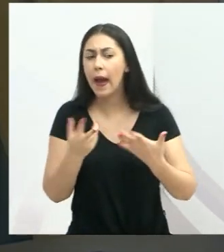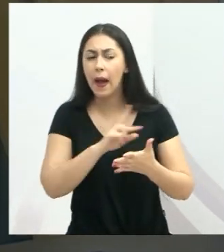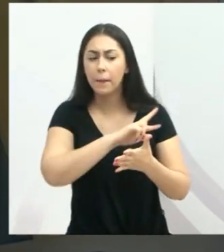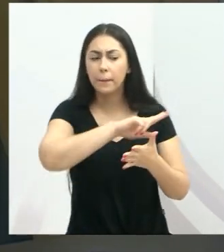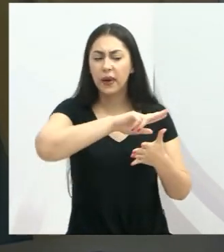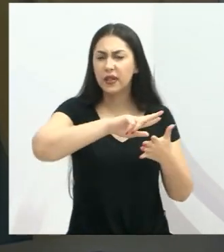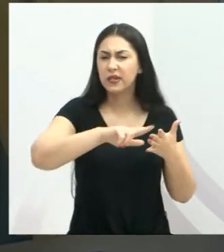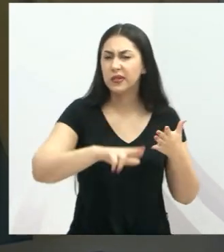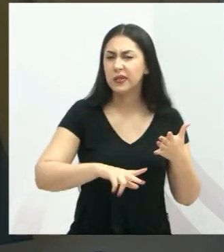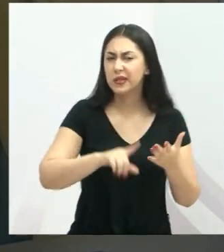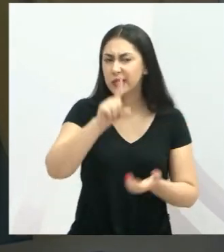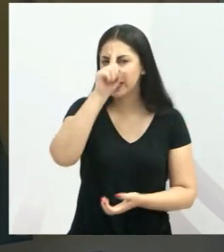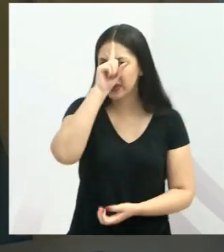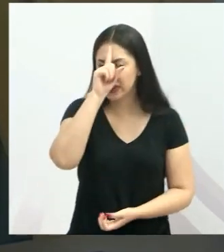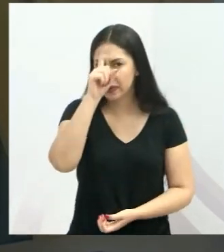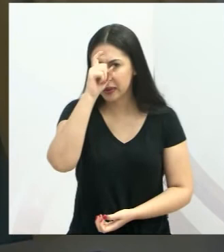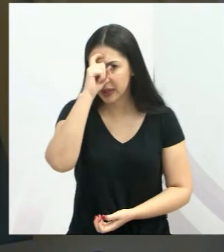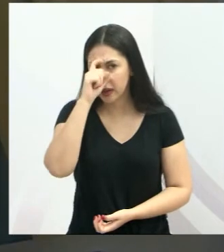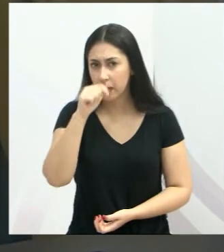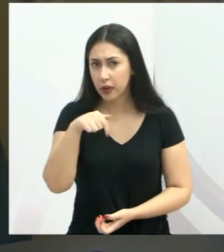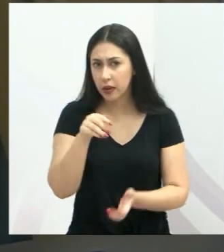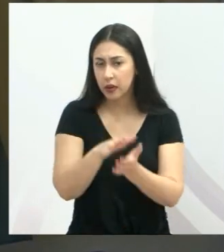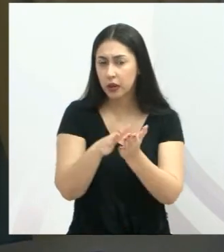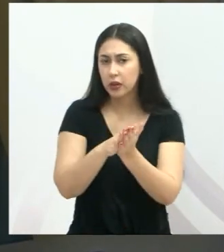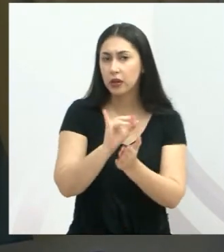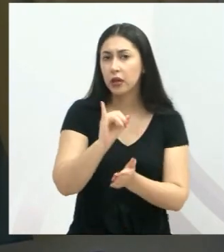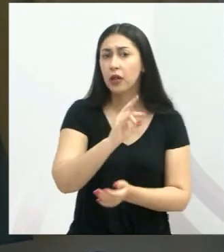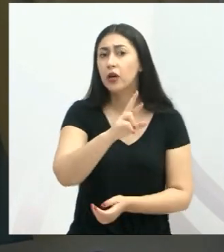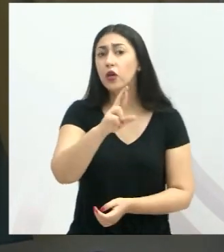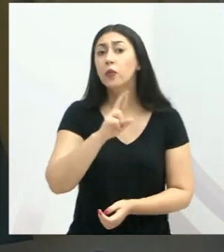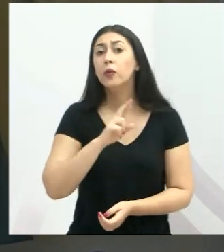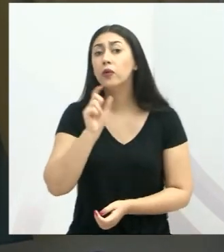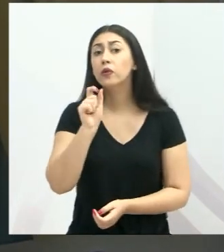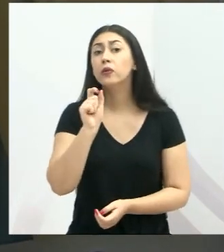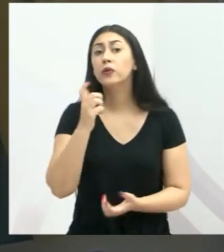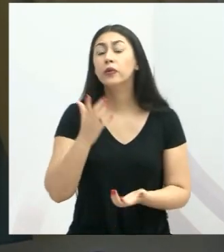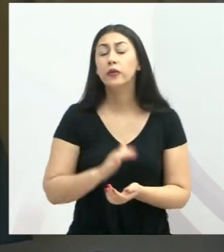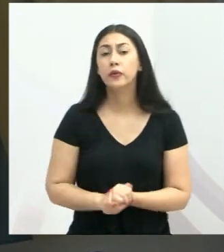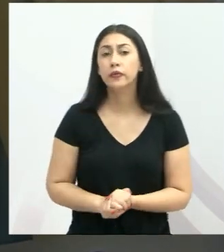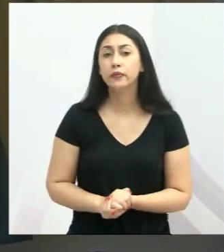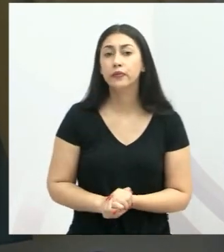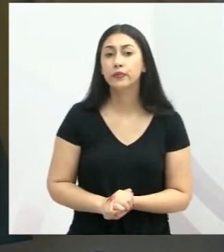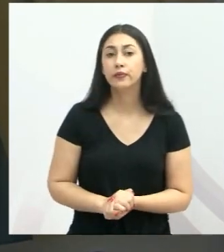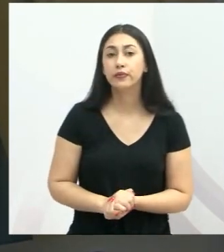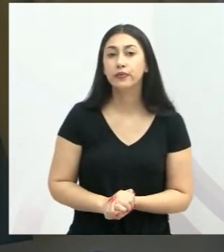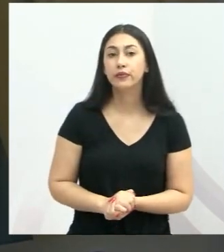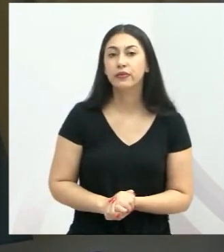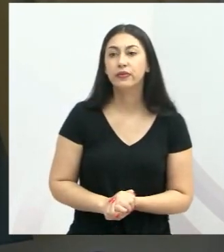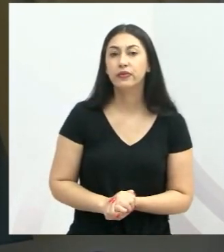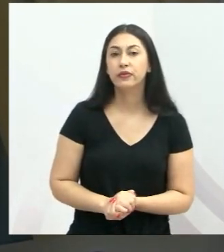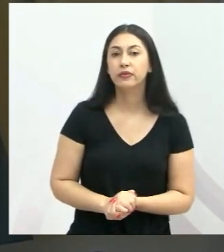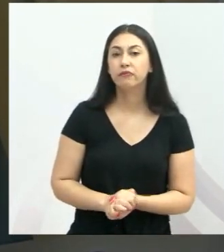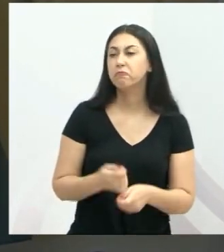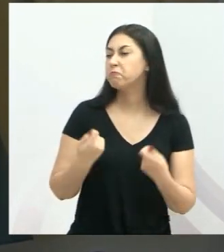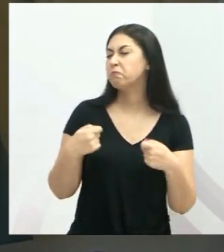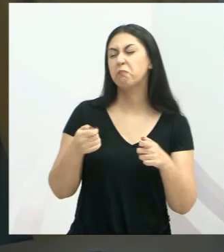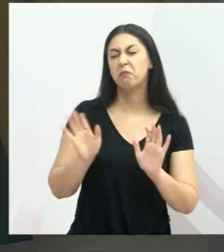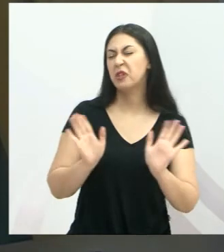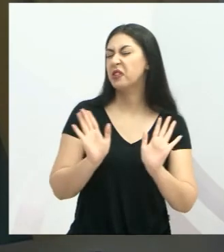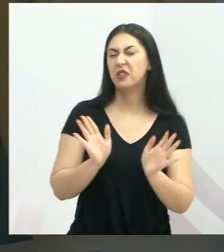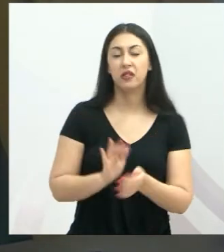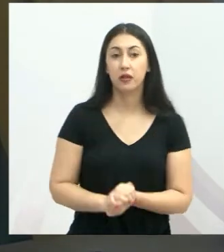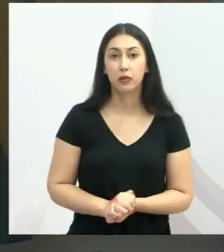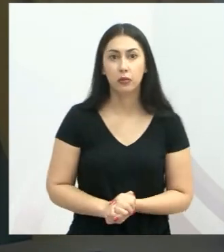de saúde do nosso município, a única resposta que a gente tem é que não tem demandas, não tem demandas. Se não